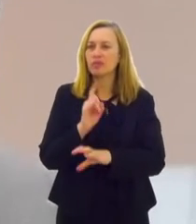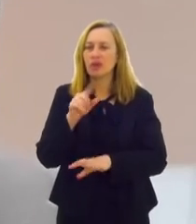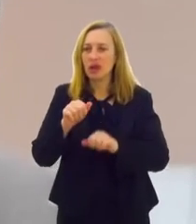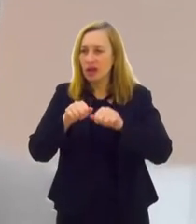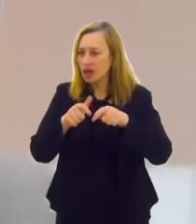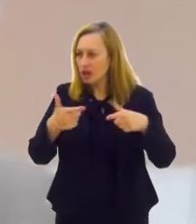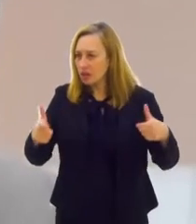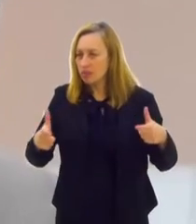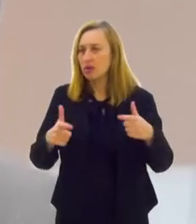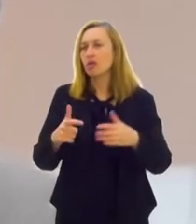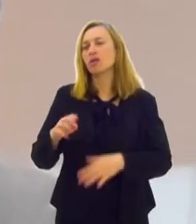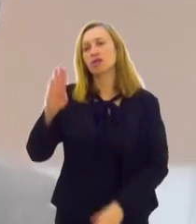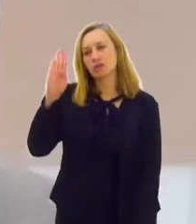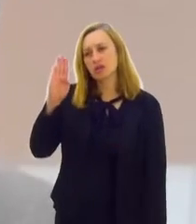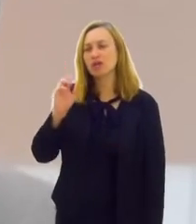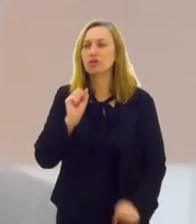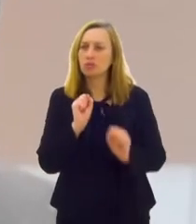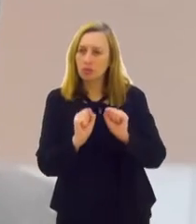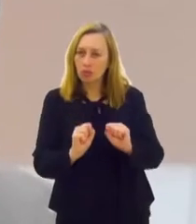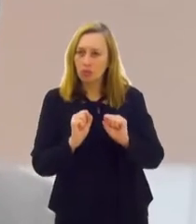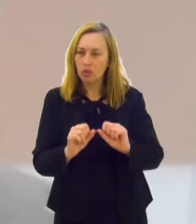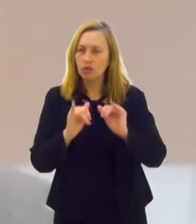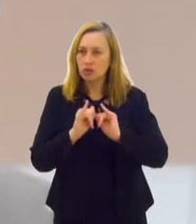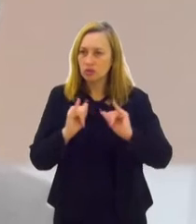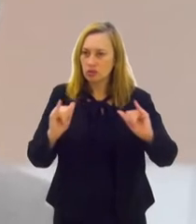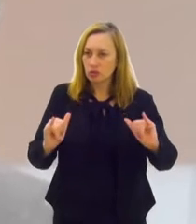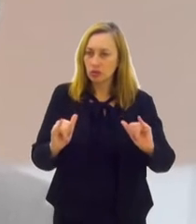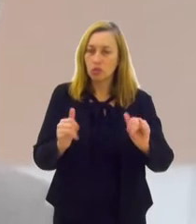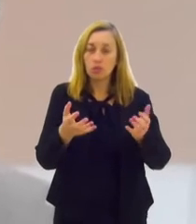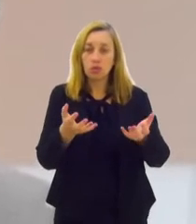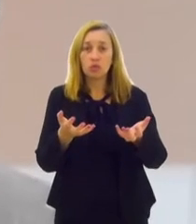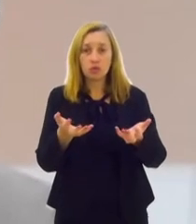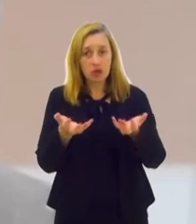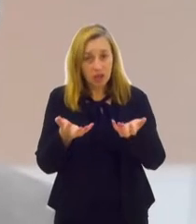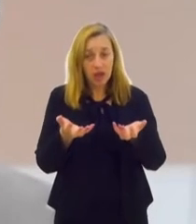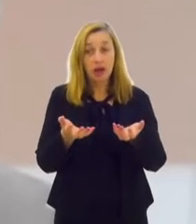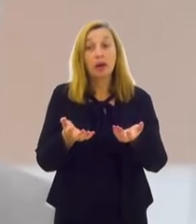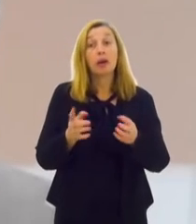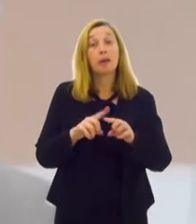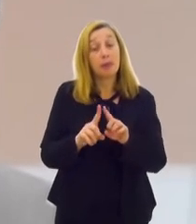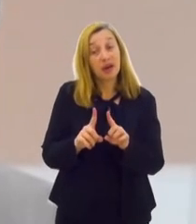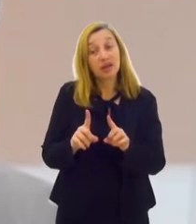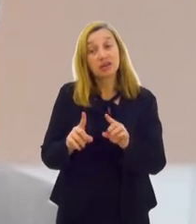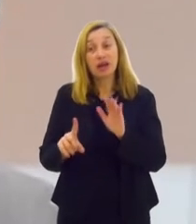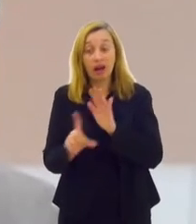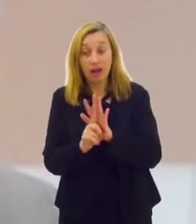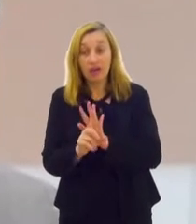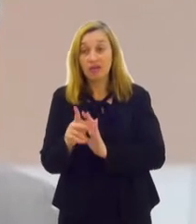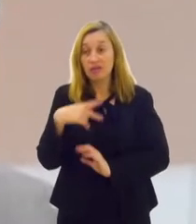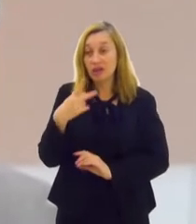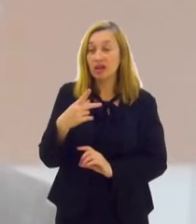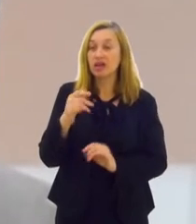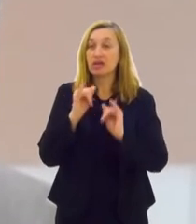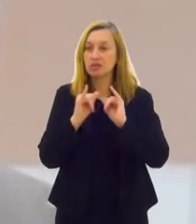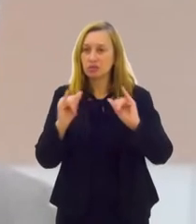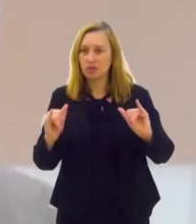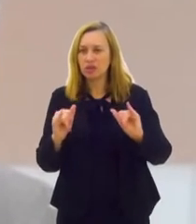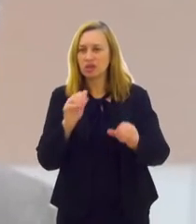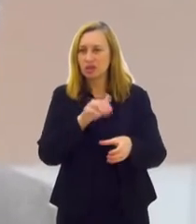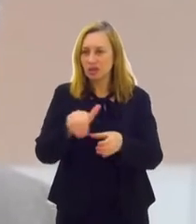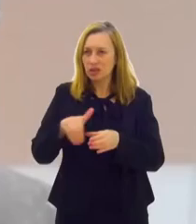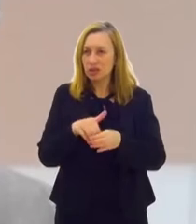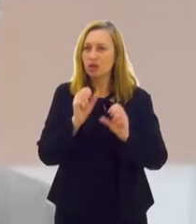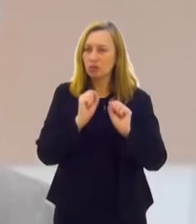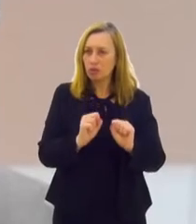verdade, bastante ampla, né? O candidato pode publicar, na verdade, o que ele quiser. Só que a nossa legislação diz que essa